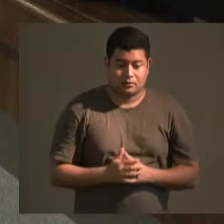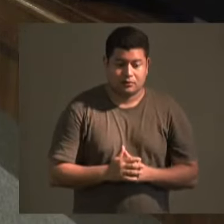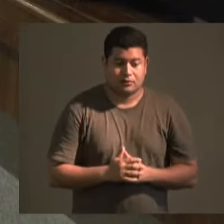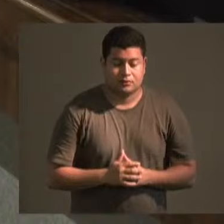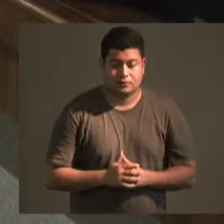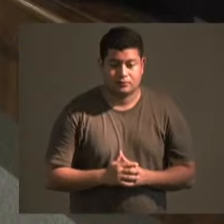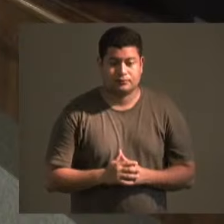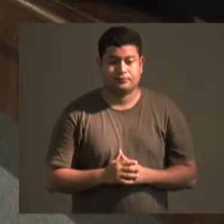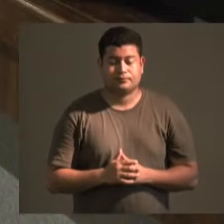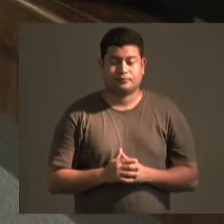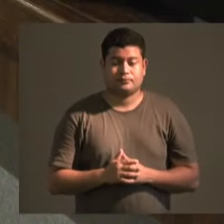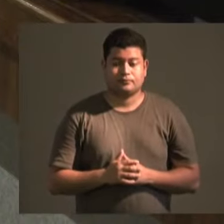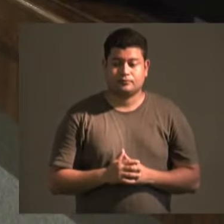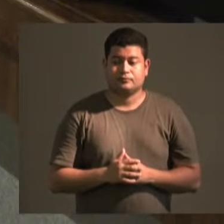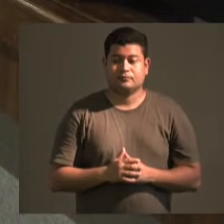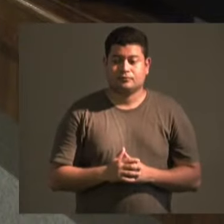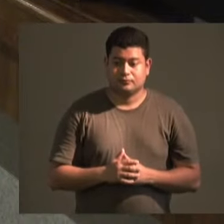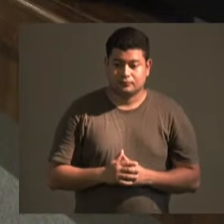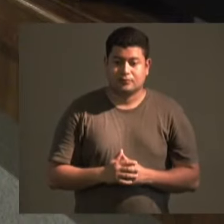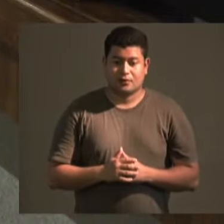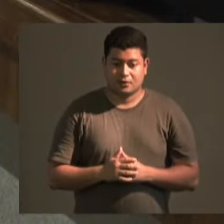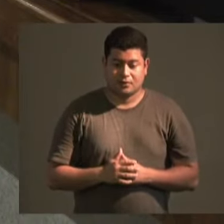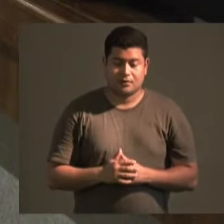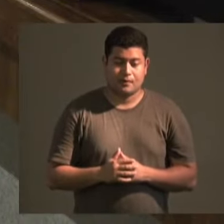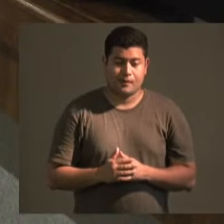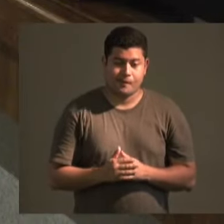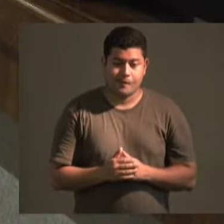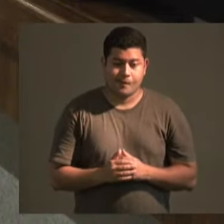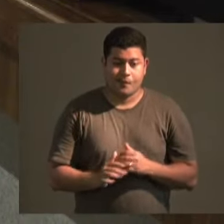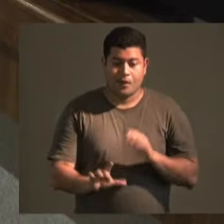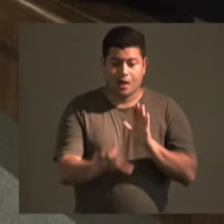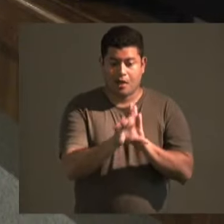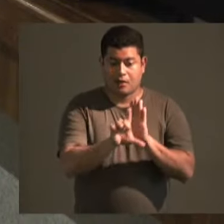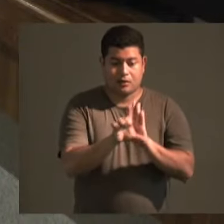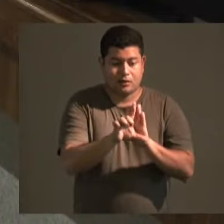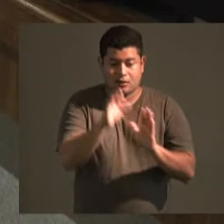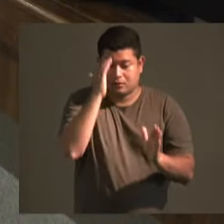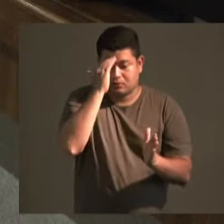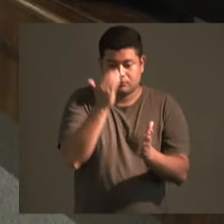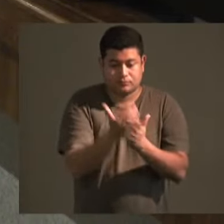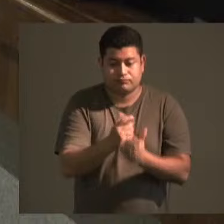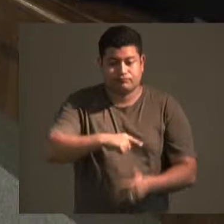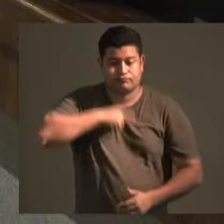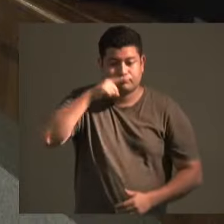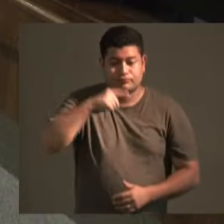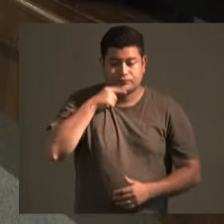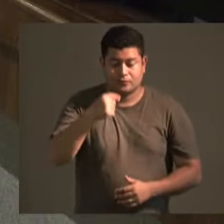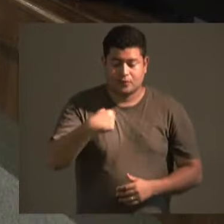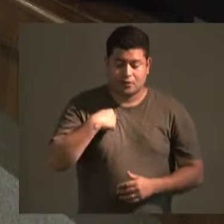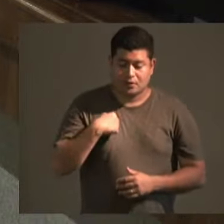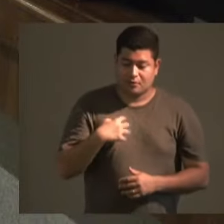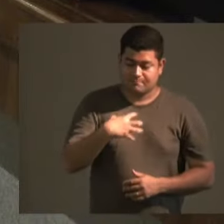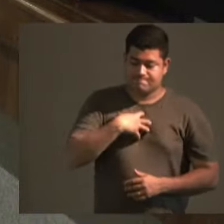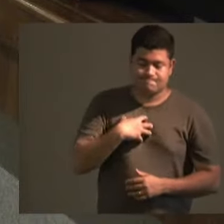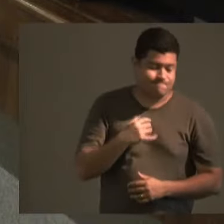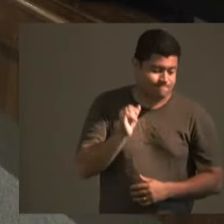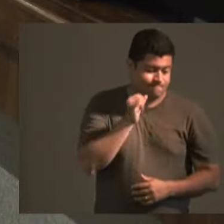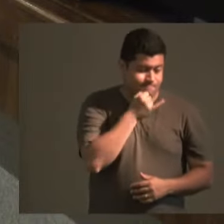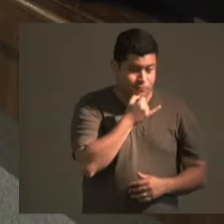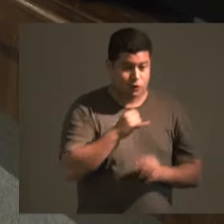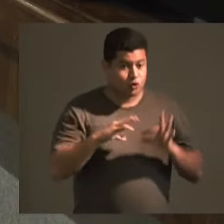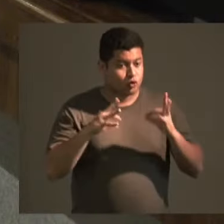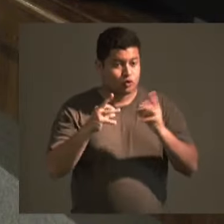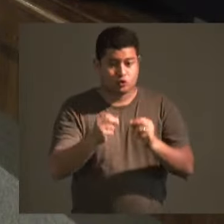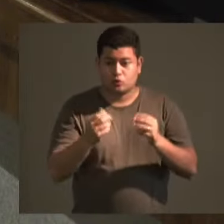das pessoas com deficiência, já está desrespeitando, né? Então, isso, para mim, é bem É bem triste até. E todas as falas